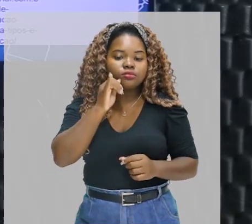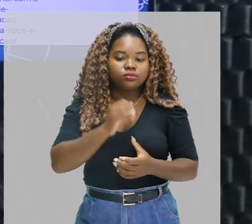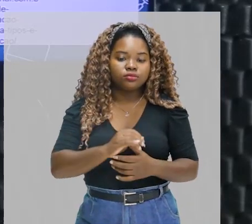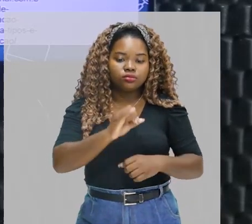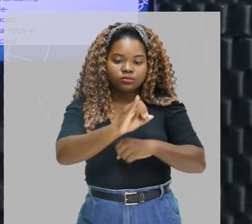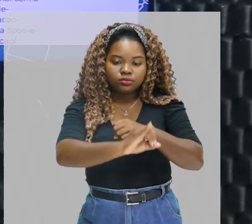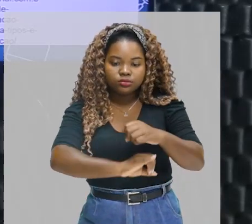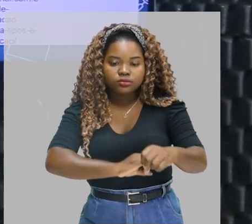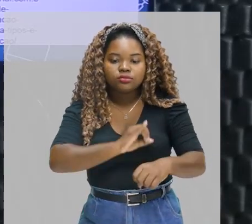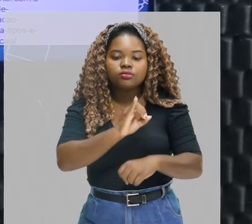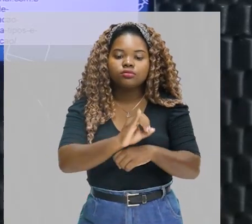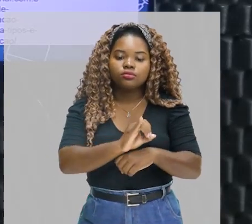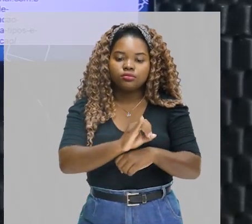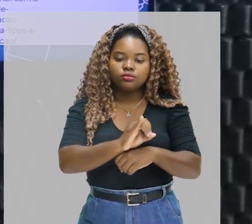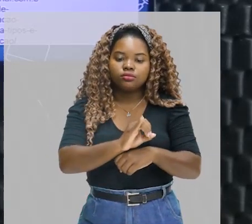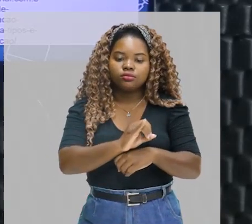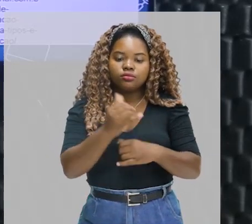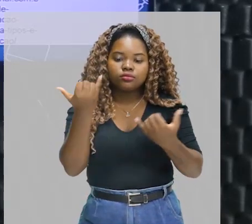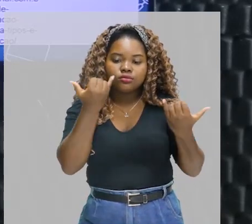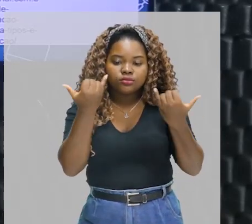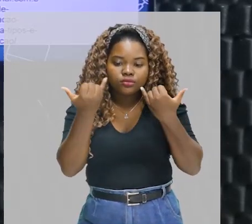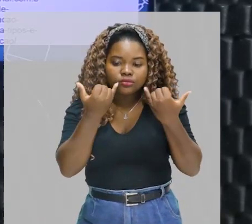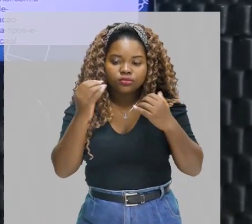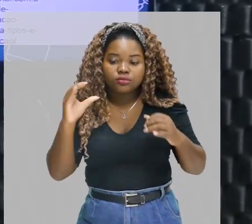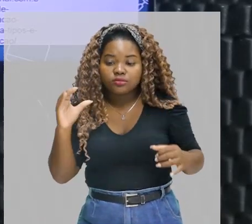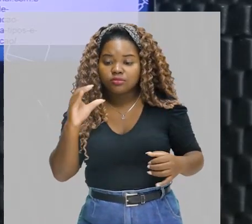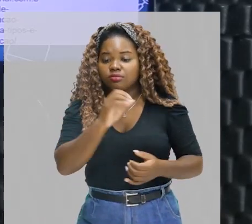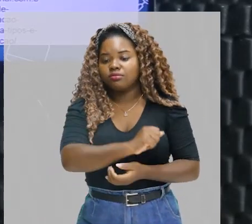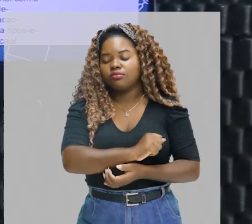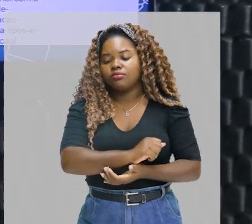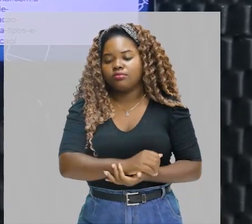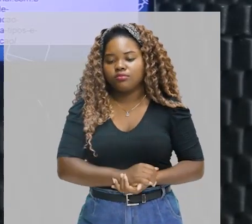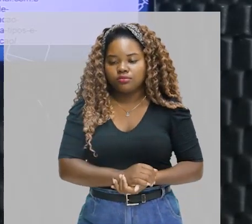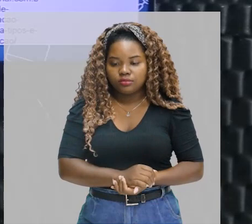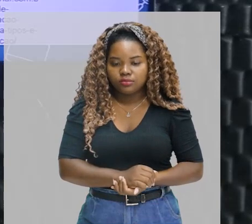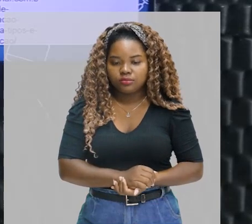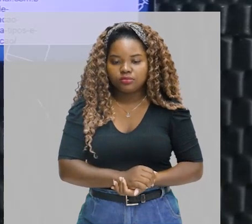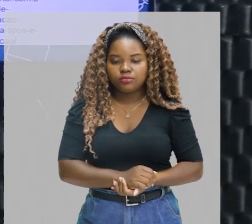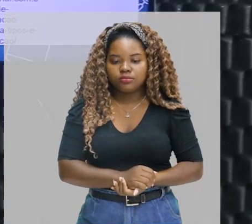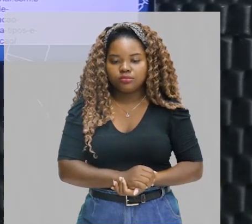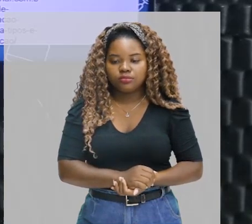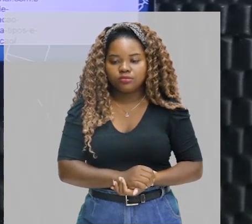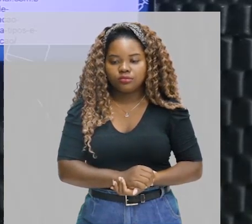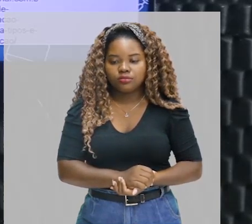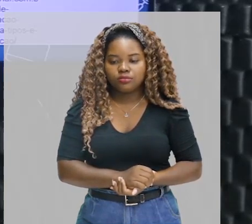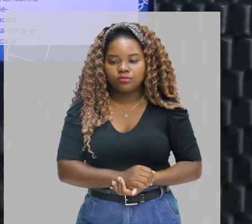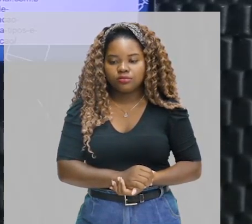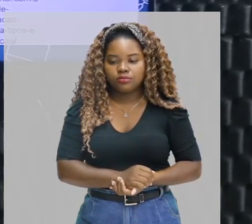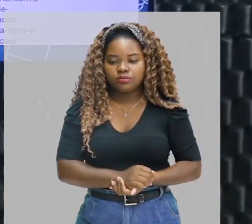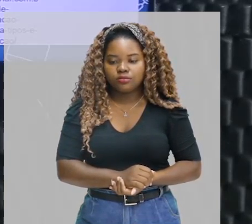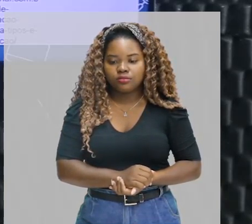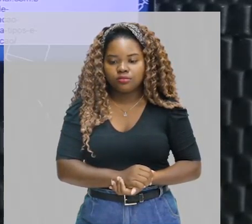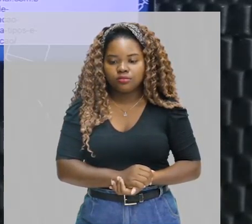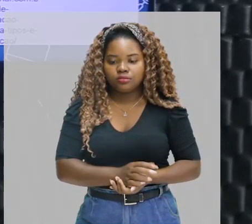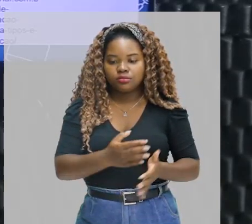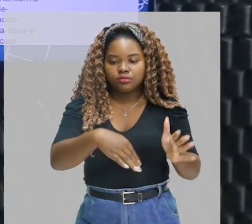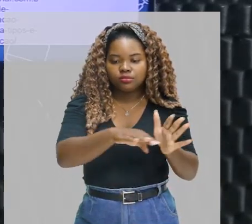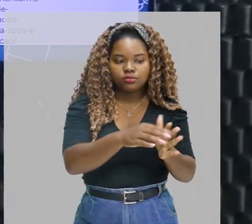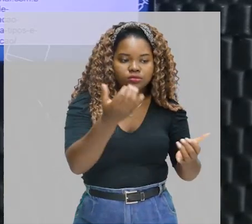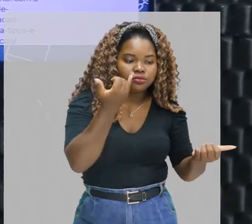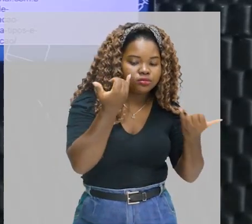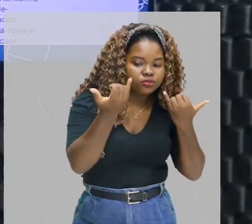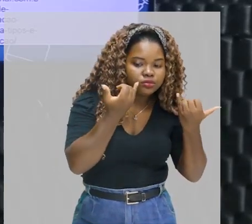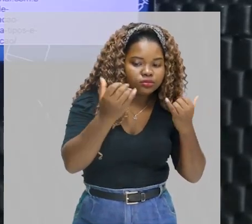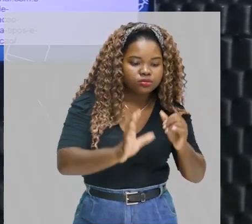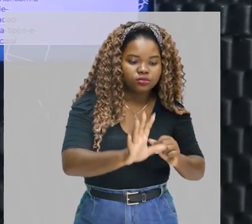internet, que a informação ela é imediata, ok? Então, no momento que acontece algo, tem